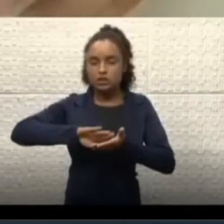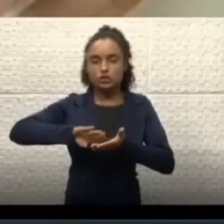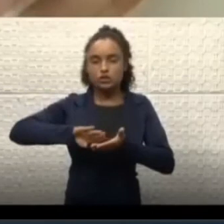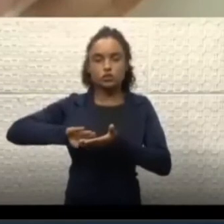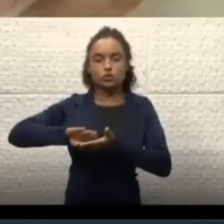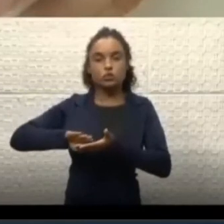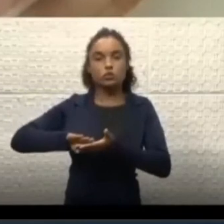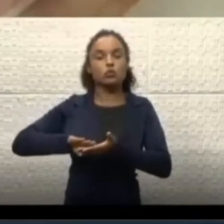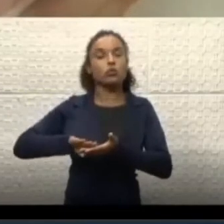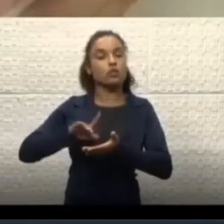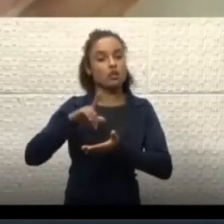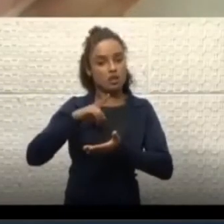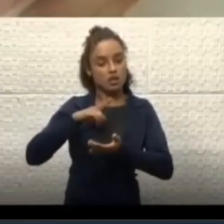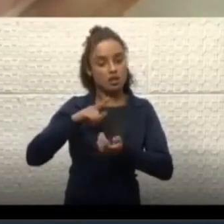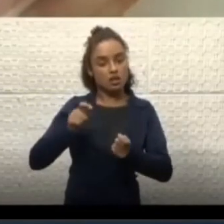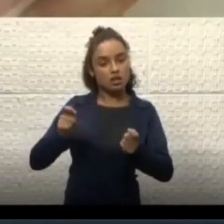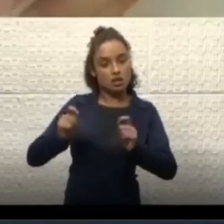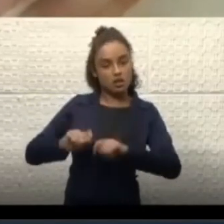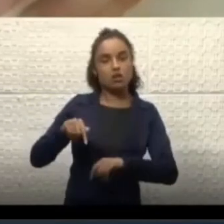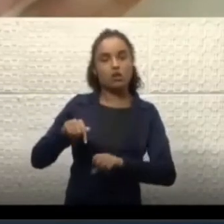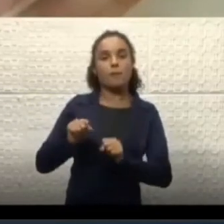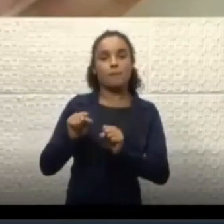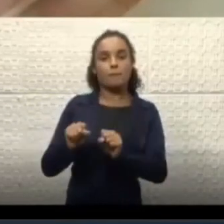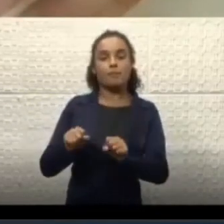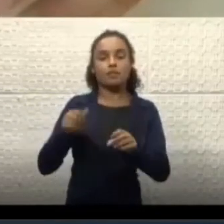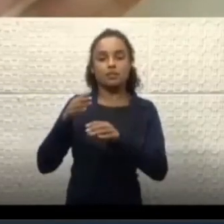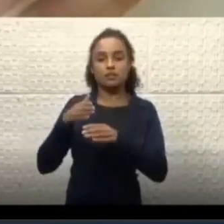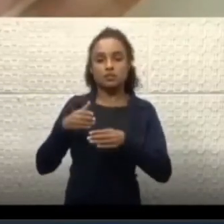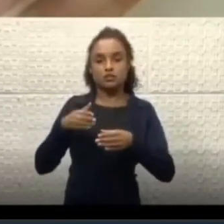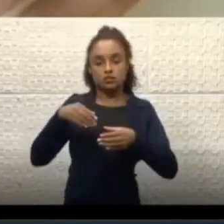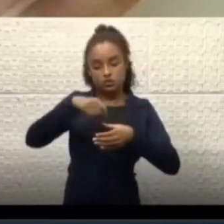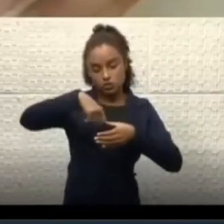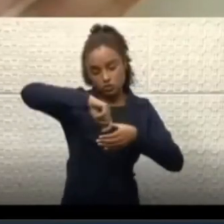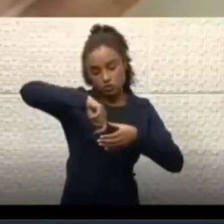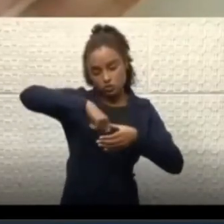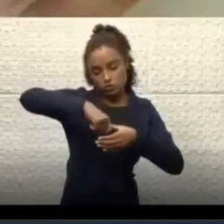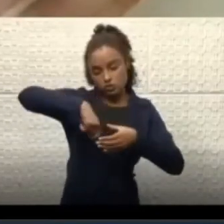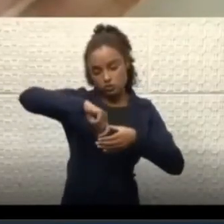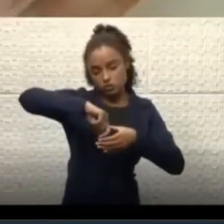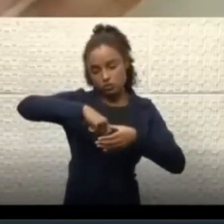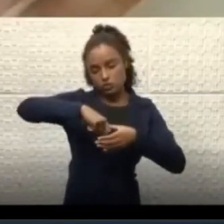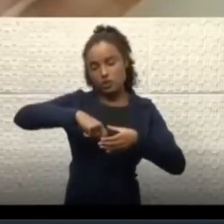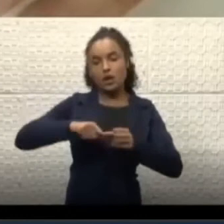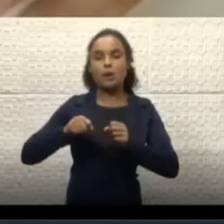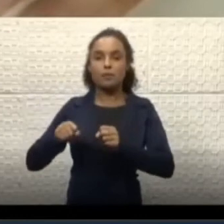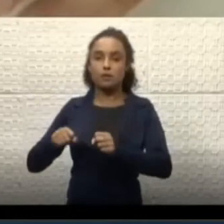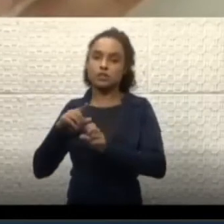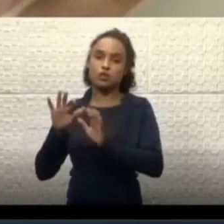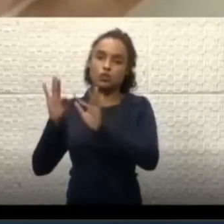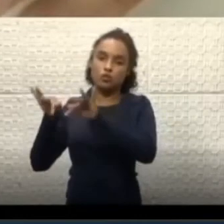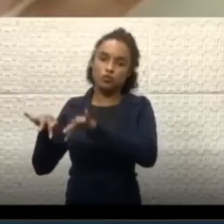Então, assim, a gente garante que a gente possa acessar todas as partes da amostra.